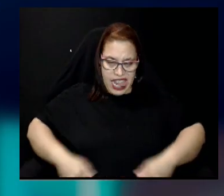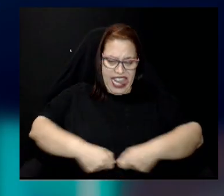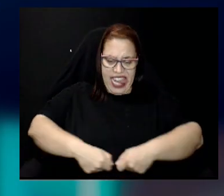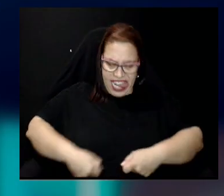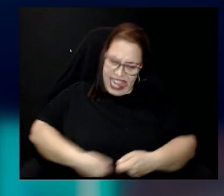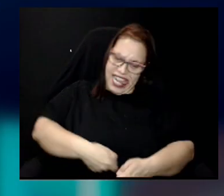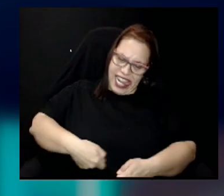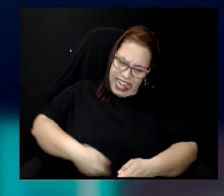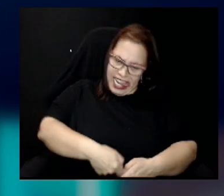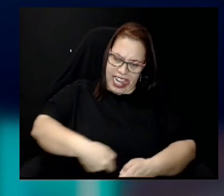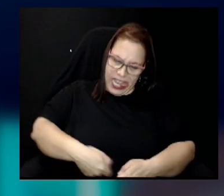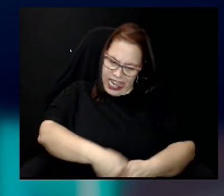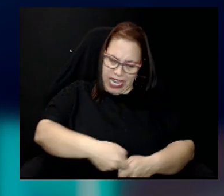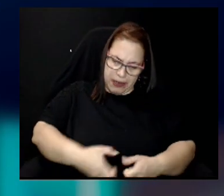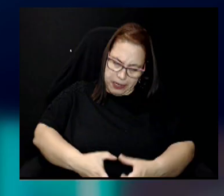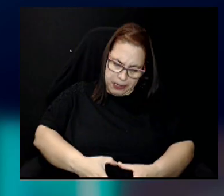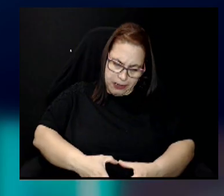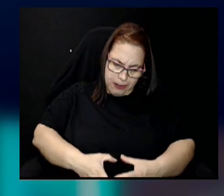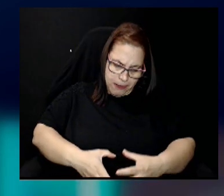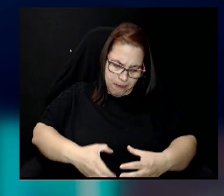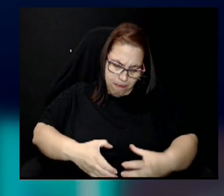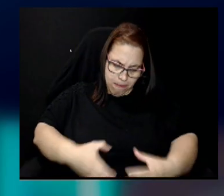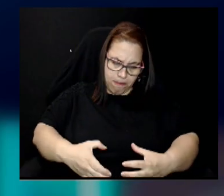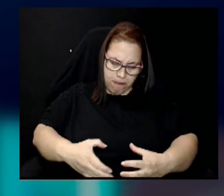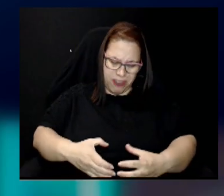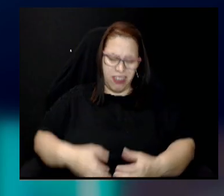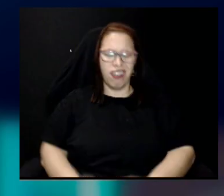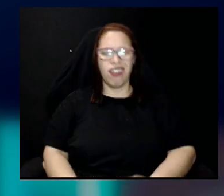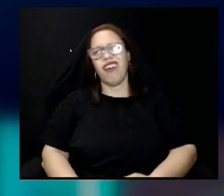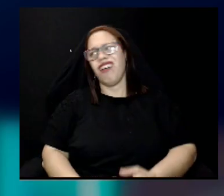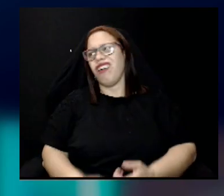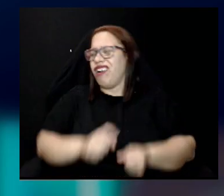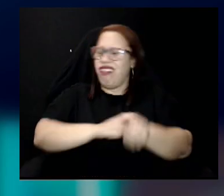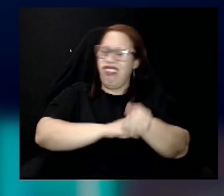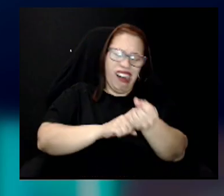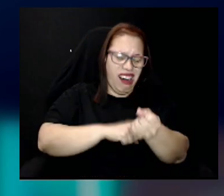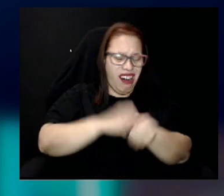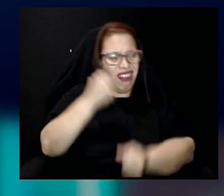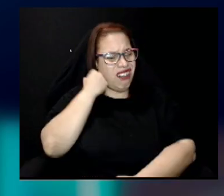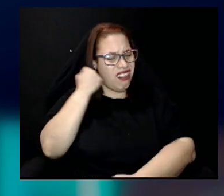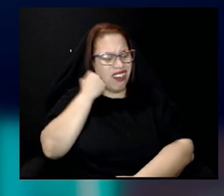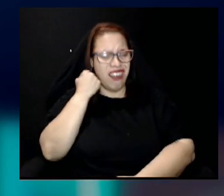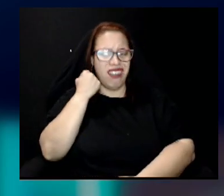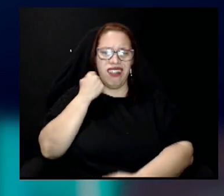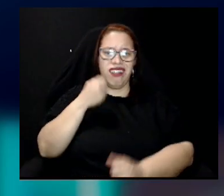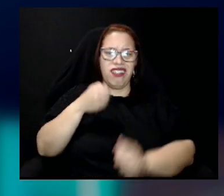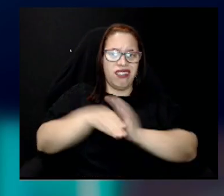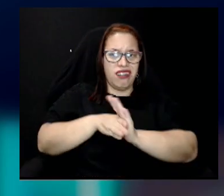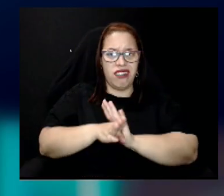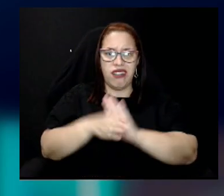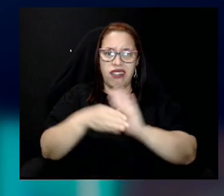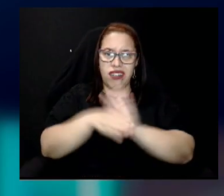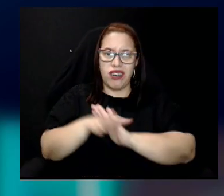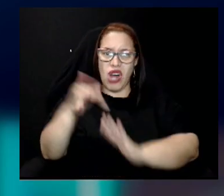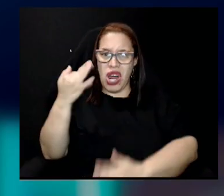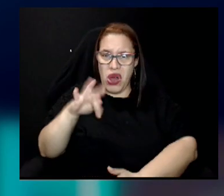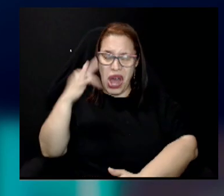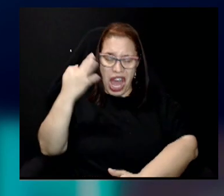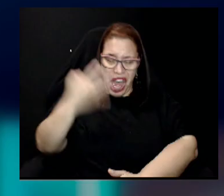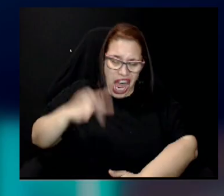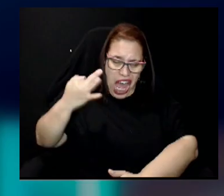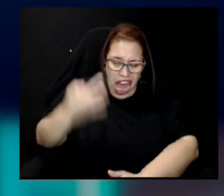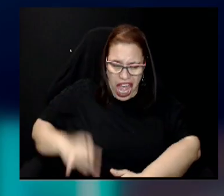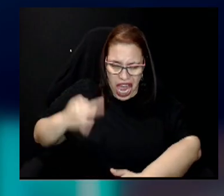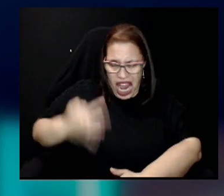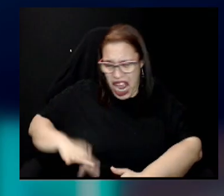do volume abdominal, você ter um desconforto. A mulher é muito acostumada a ter dor pélvica, a ter cólica, e a